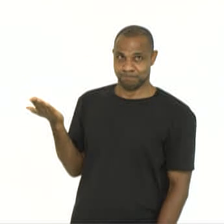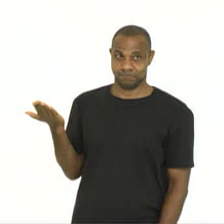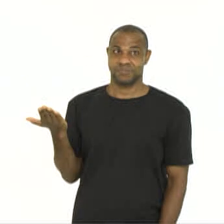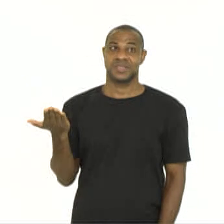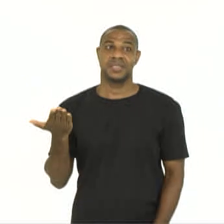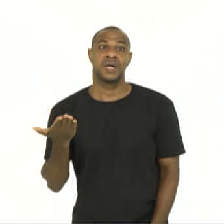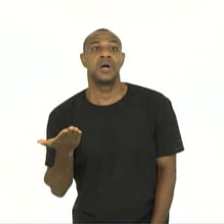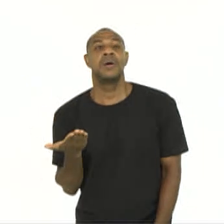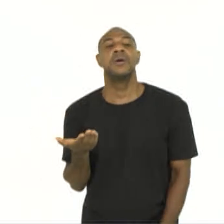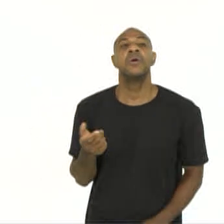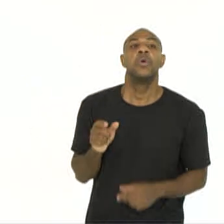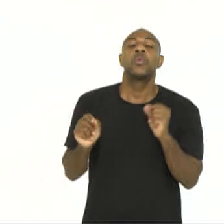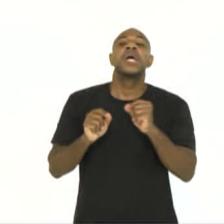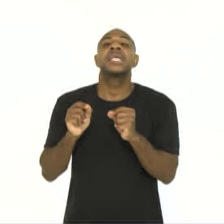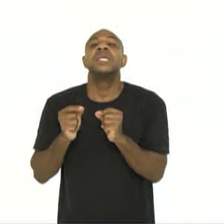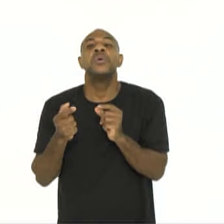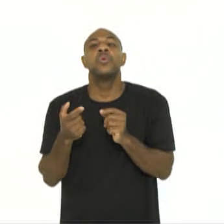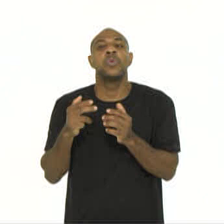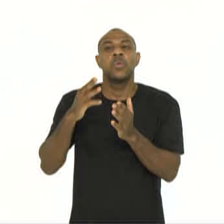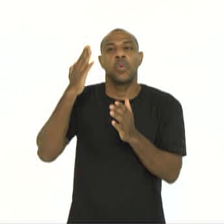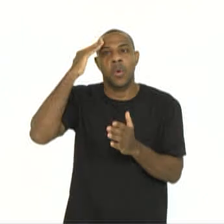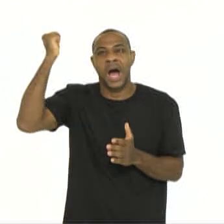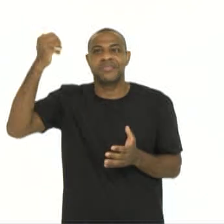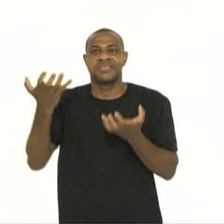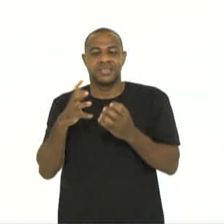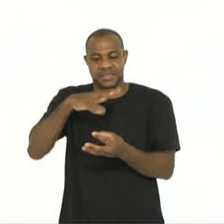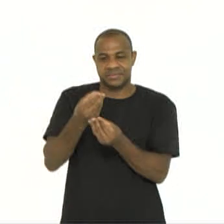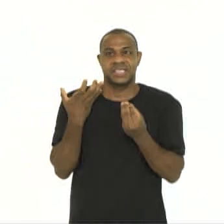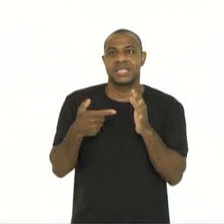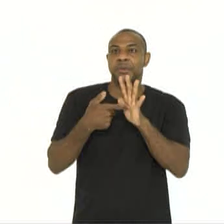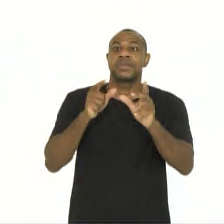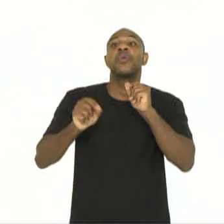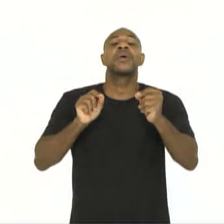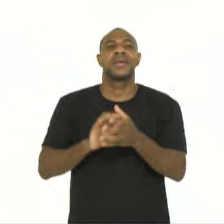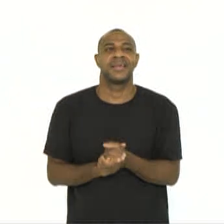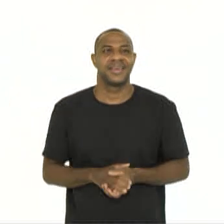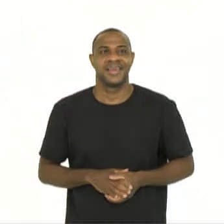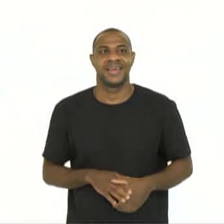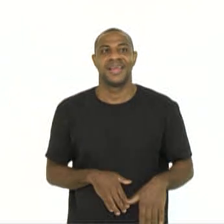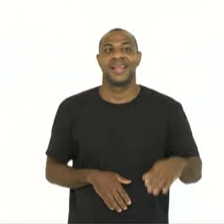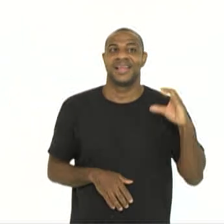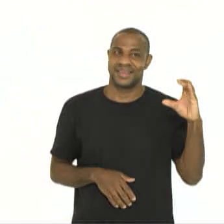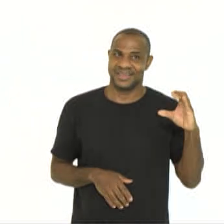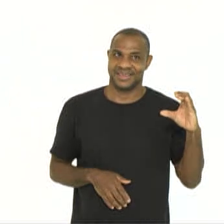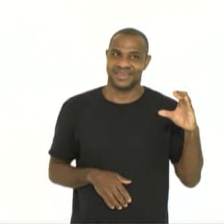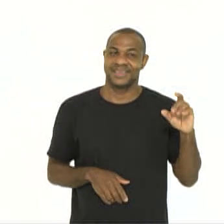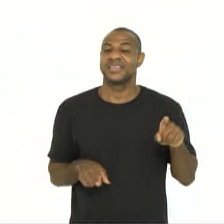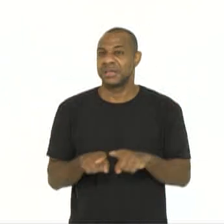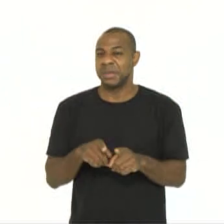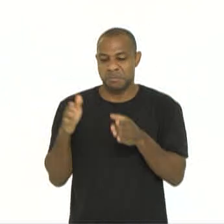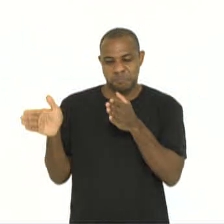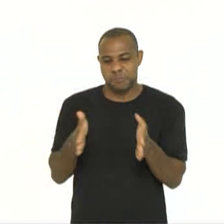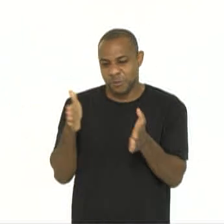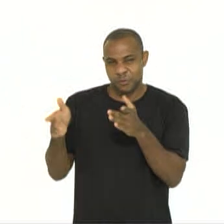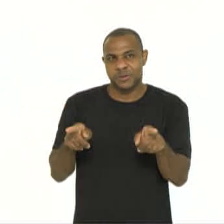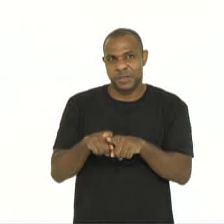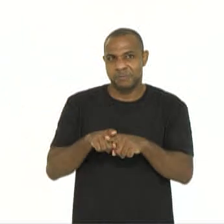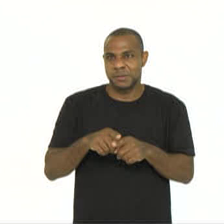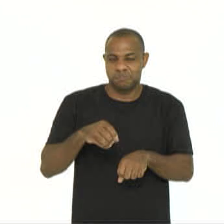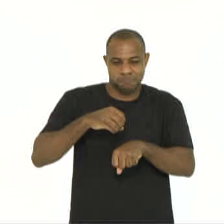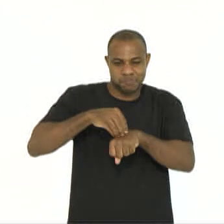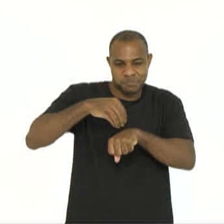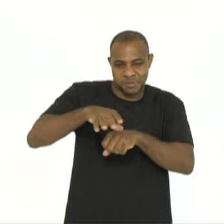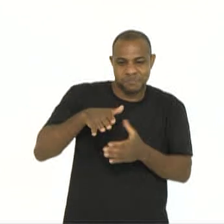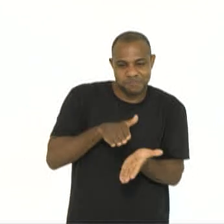A, B ou C. Letra C, demonstrar que, assim como produtos são produzidos em série, também os famosos